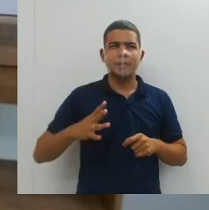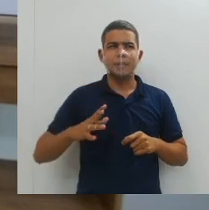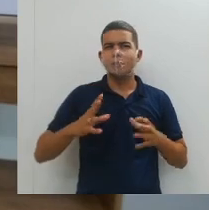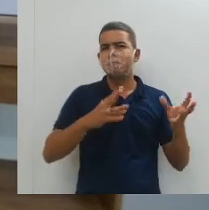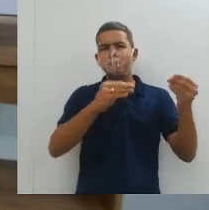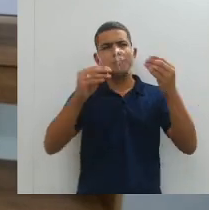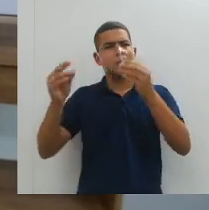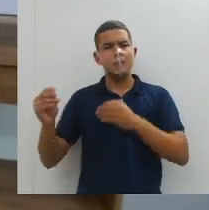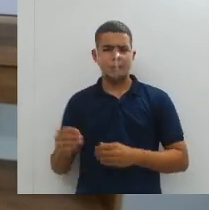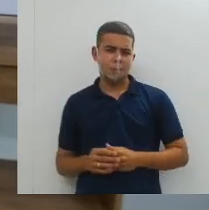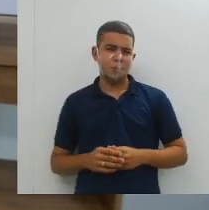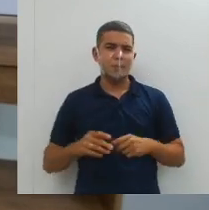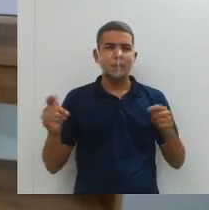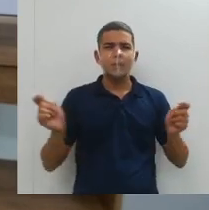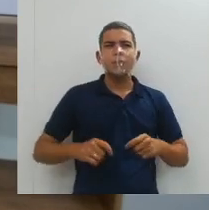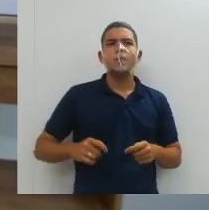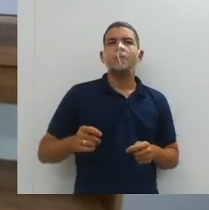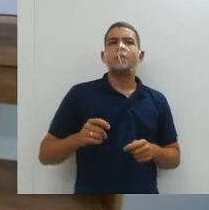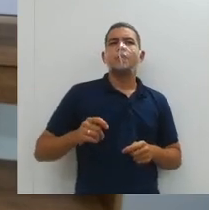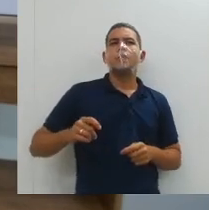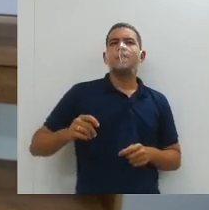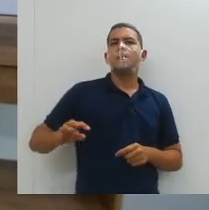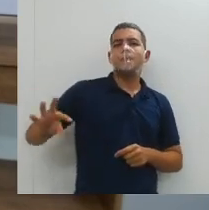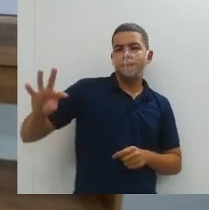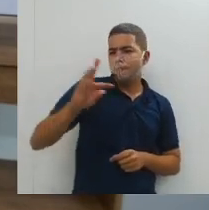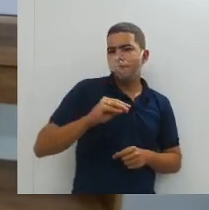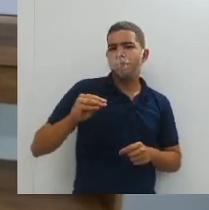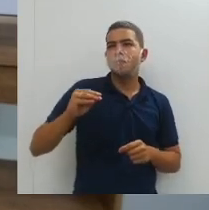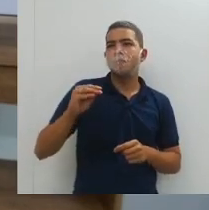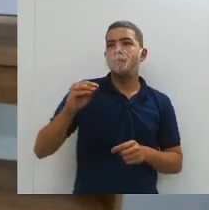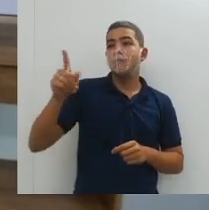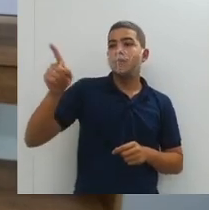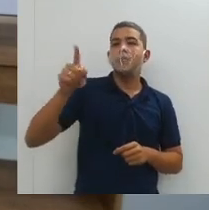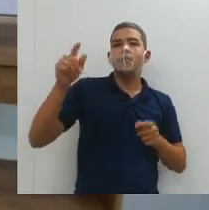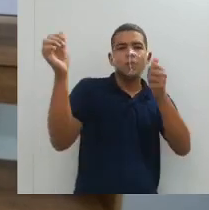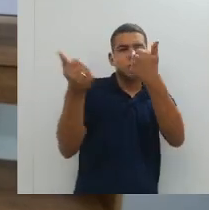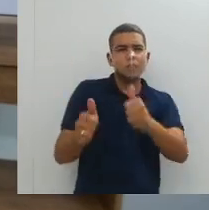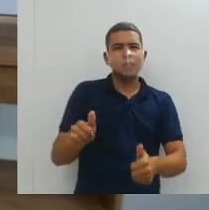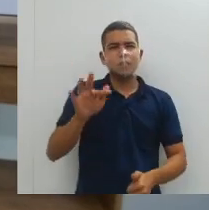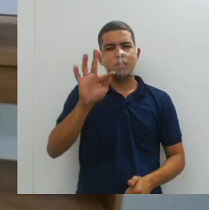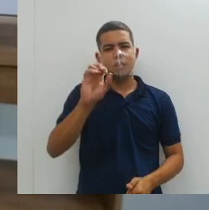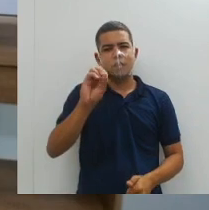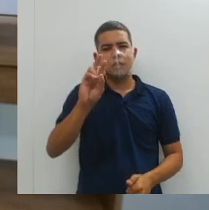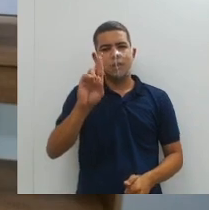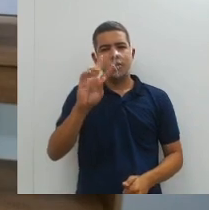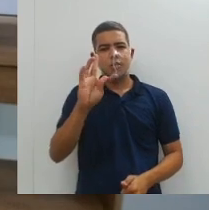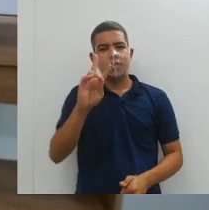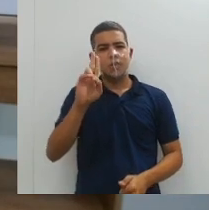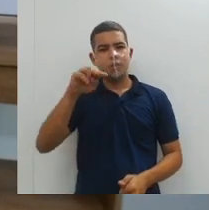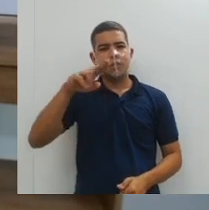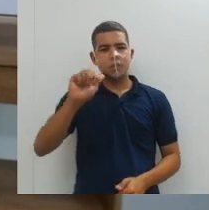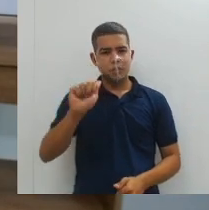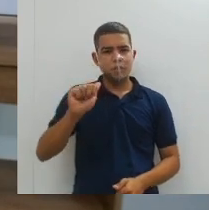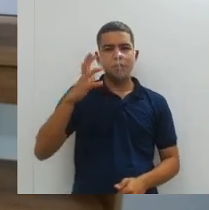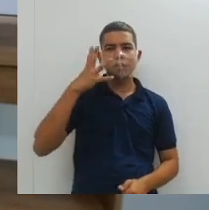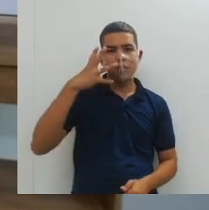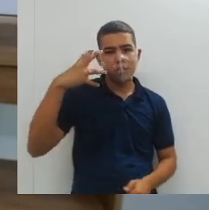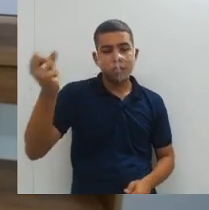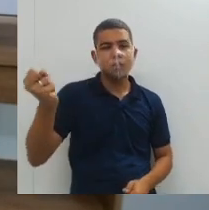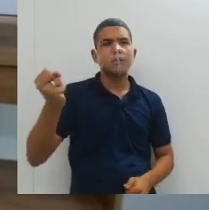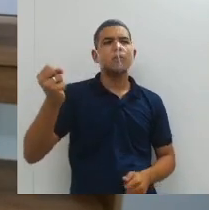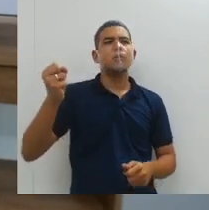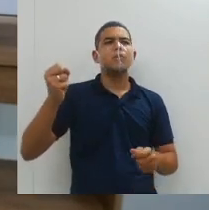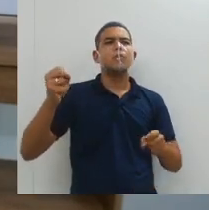mais a atenção da deusa Fortuna, que o ajudaria, não é, na conquista do poder,